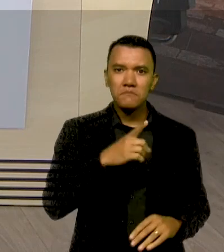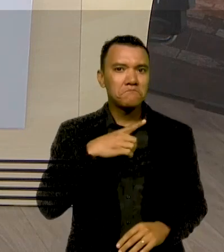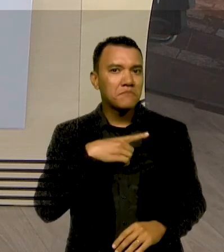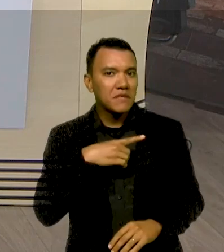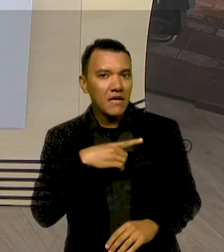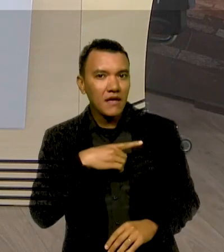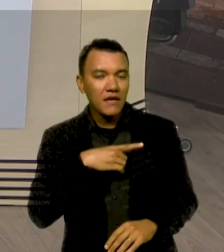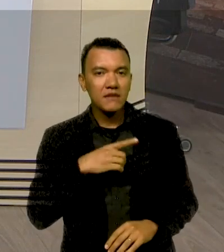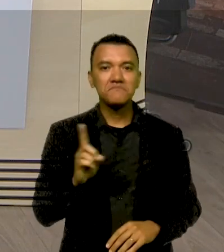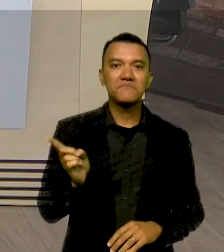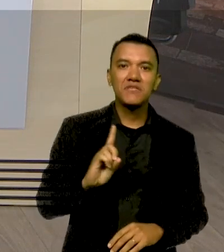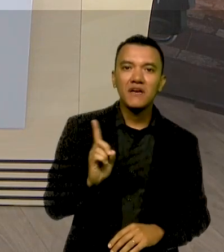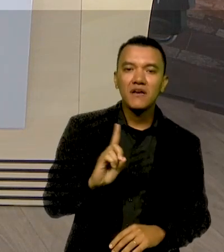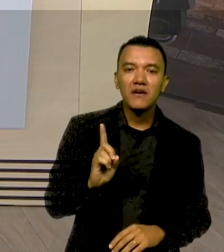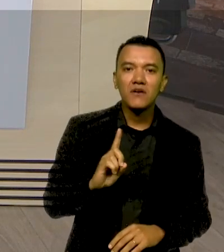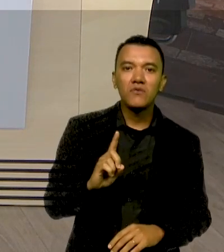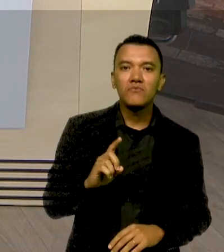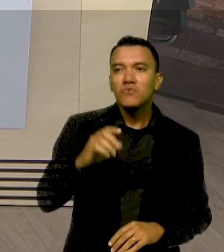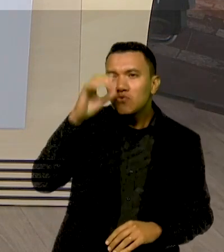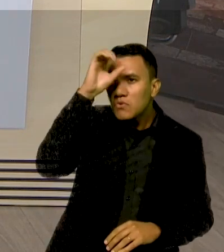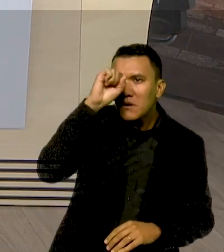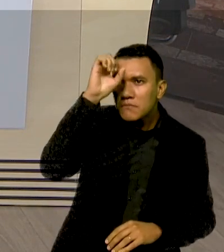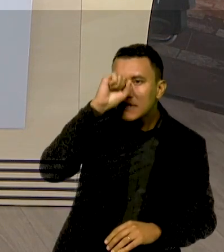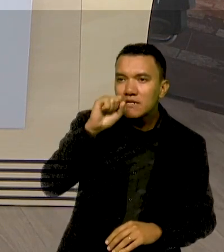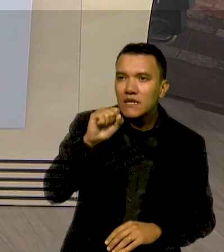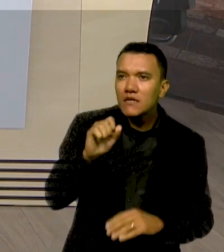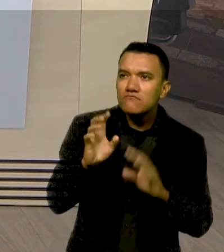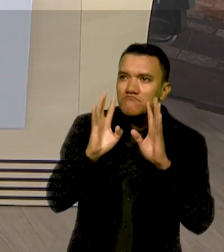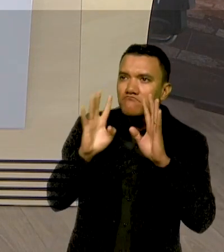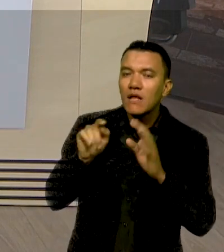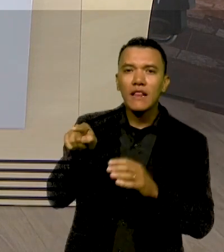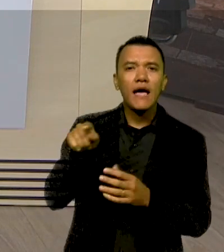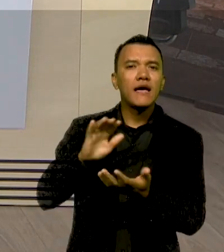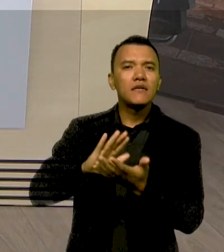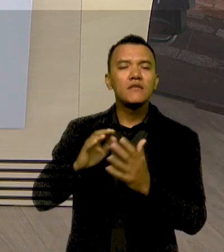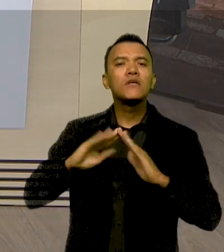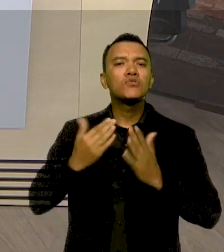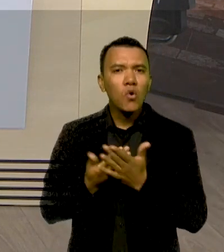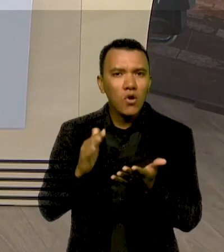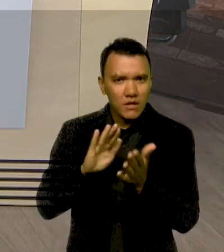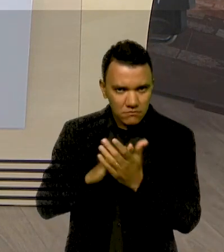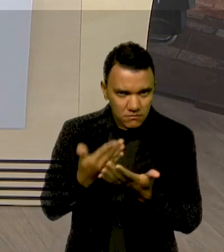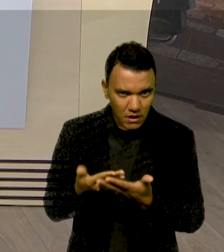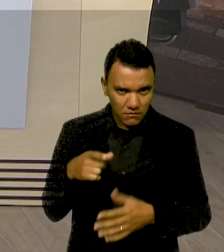daquilo que estava sendo transmitido de conhecimento? Havia a figura do intérprete de Libras?